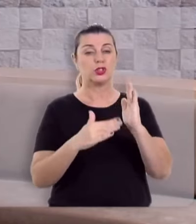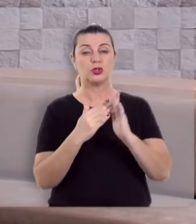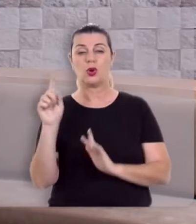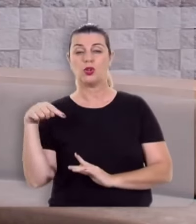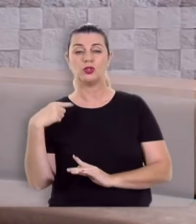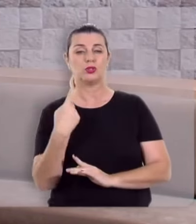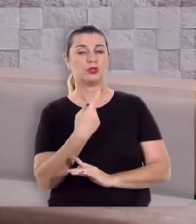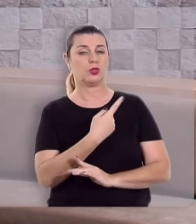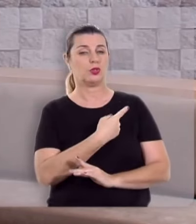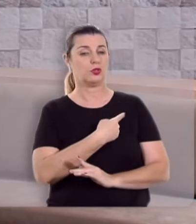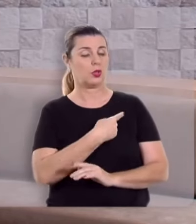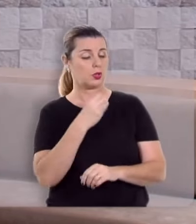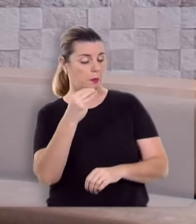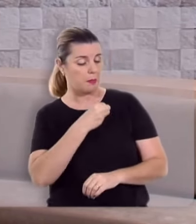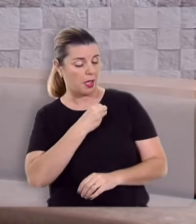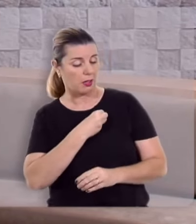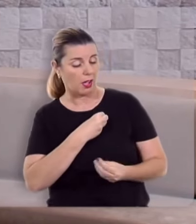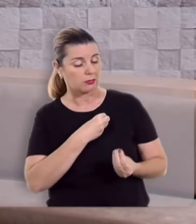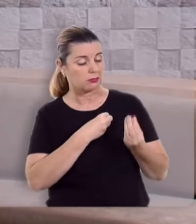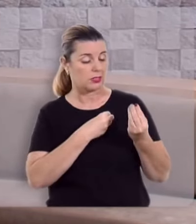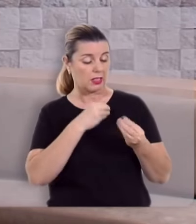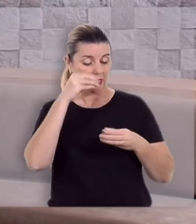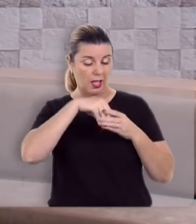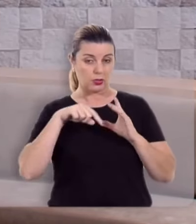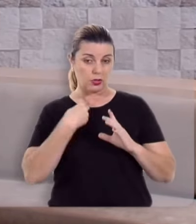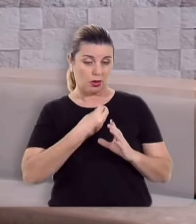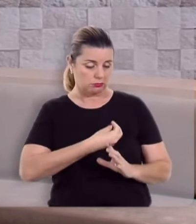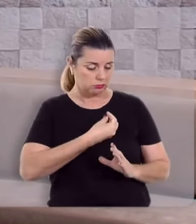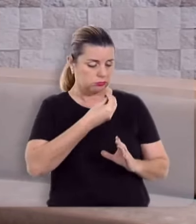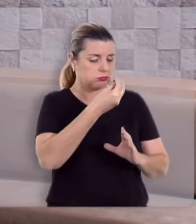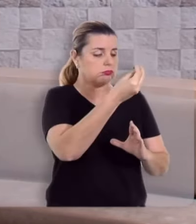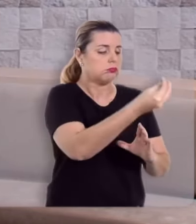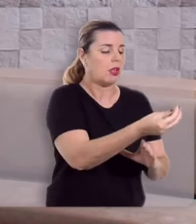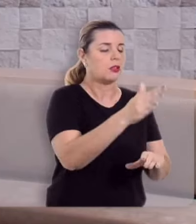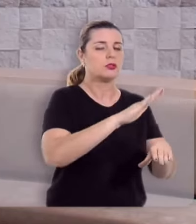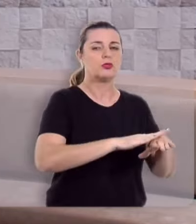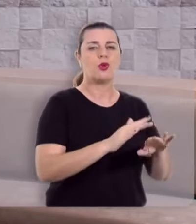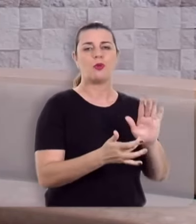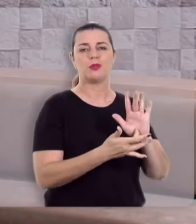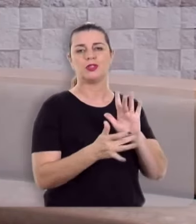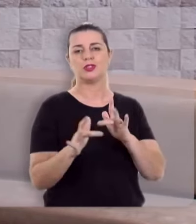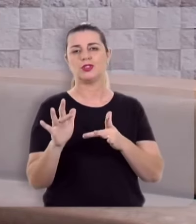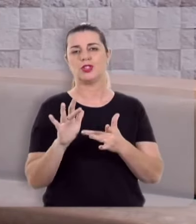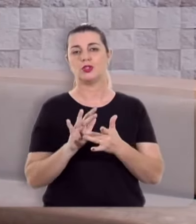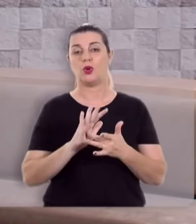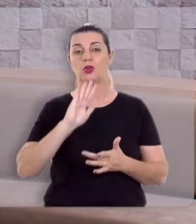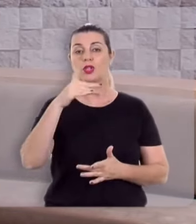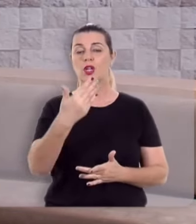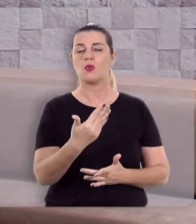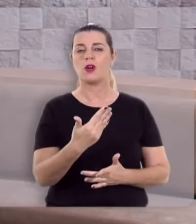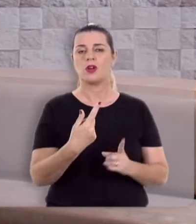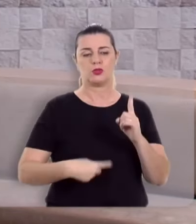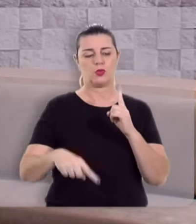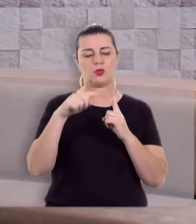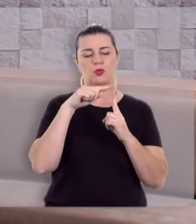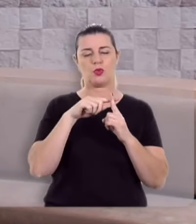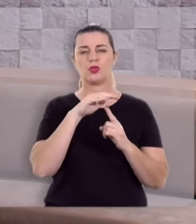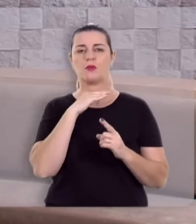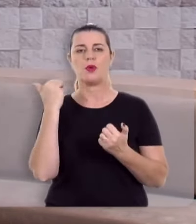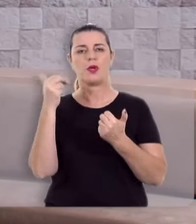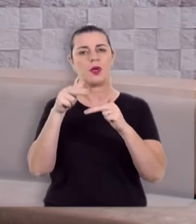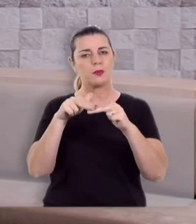da antiga serpente, o pecado que estava dentro de nós foi lançado sobre ele e quando ele estava lá na cruz, ele morreu